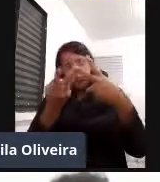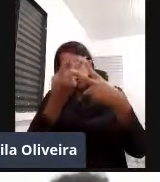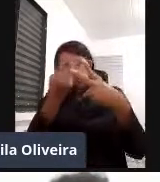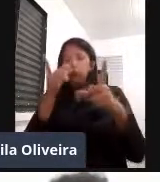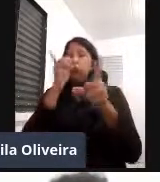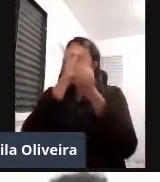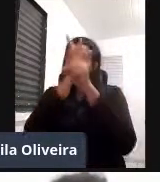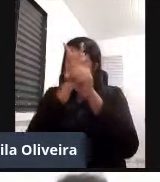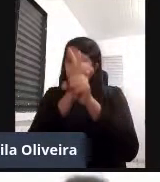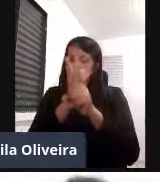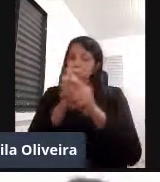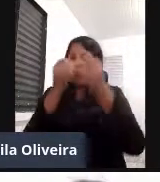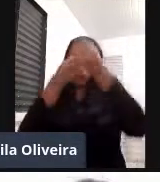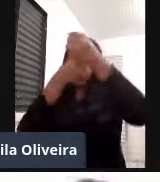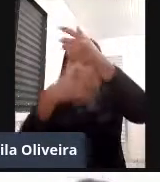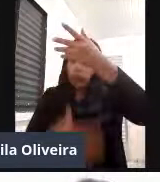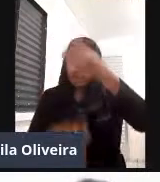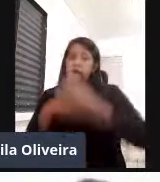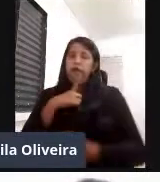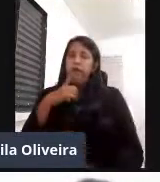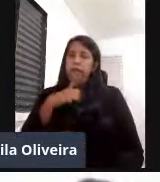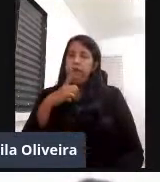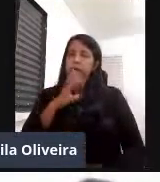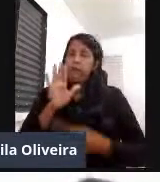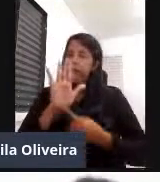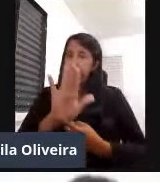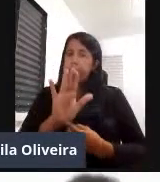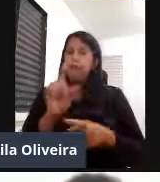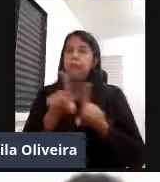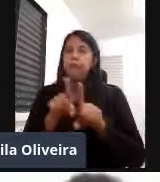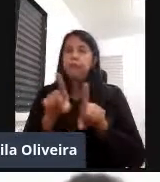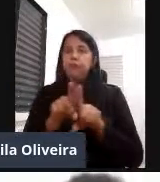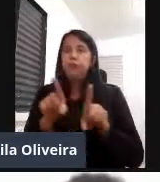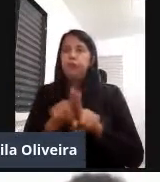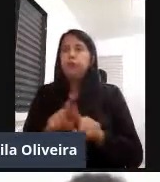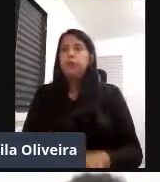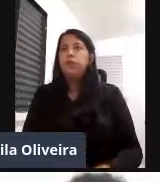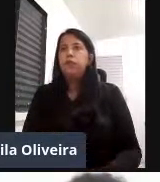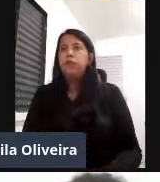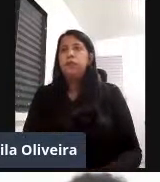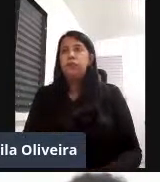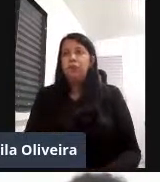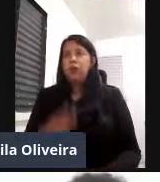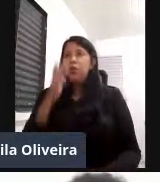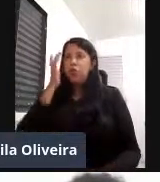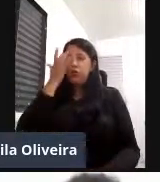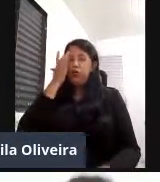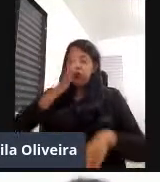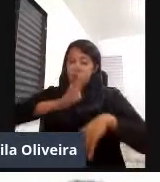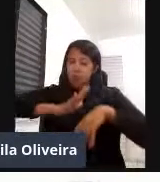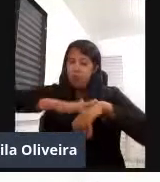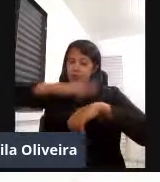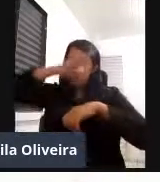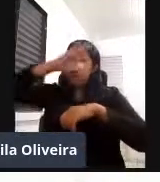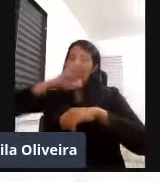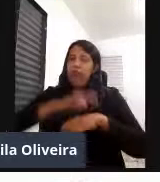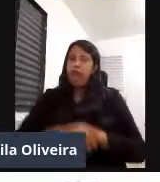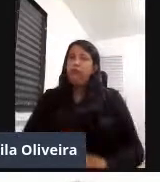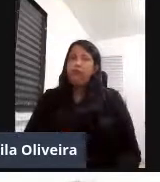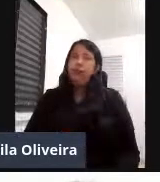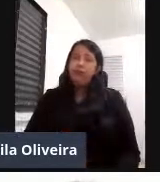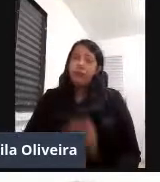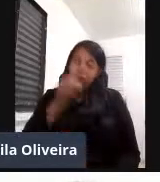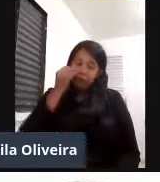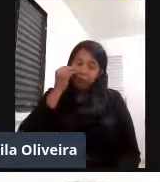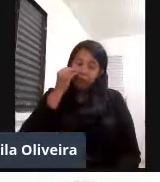dados governamentais, ele vai trazer também. Então, com certeza, esse número aqui, ó, vai ser bem maior. Vamos lá.